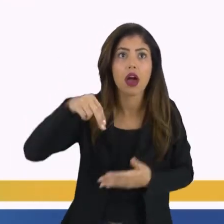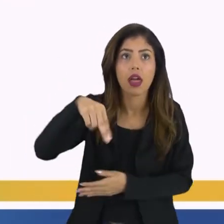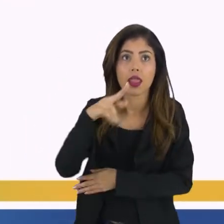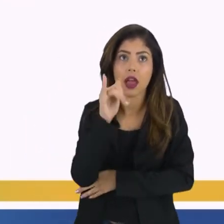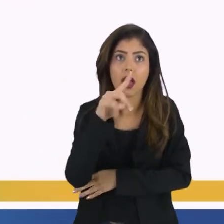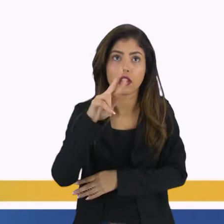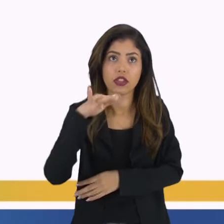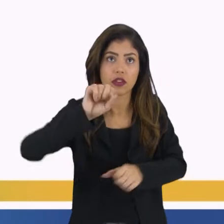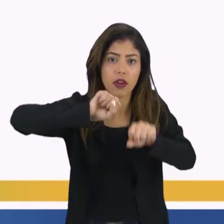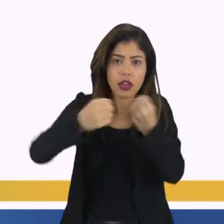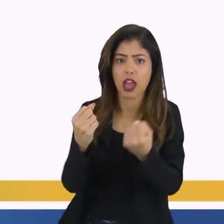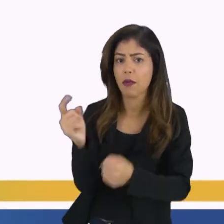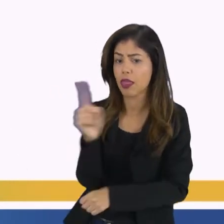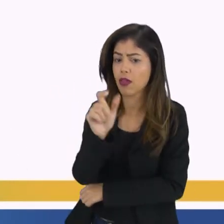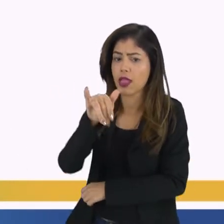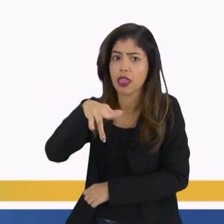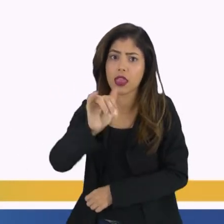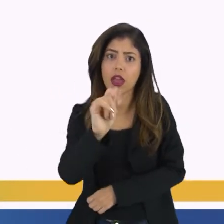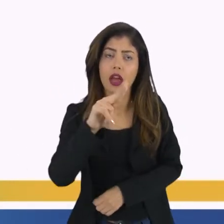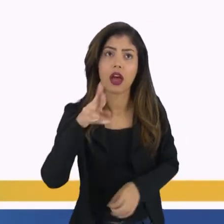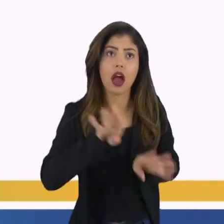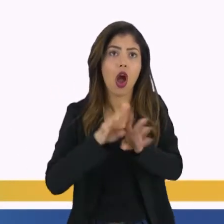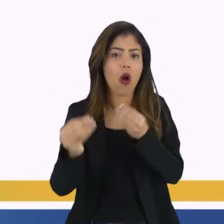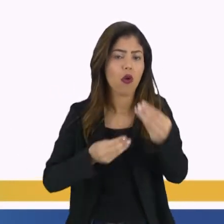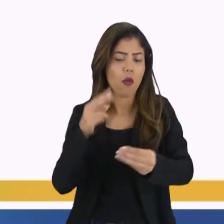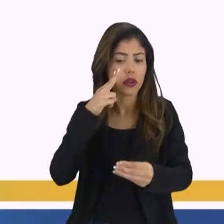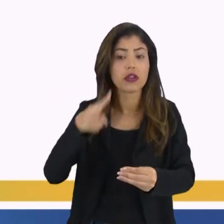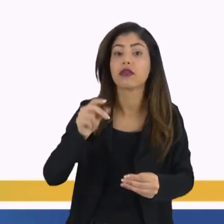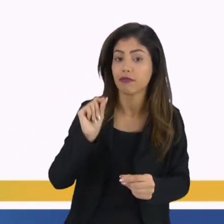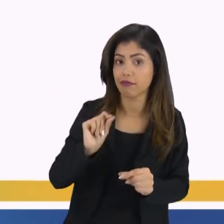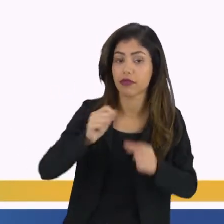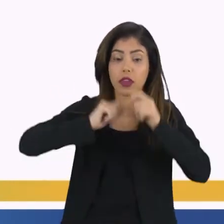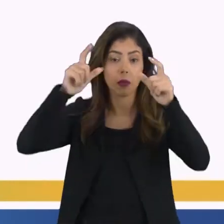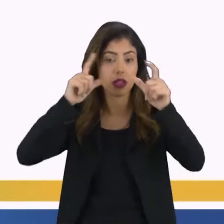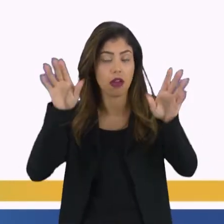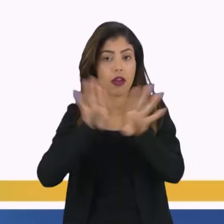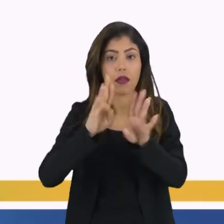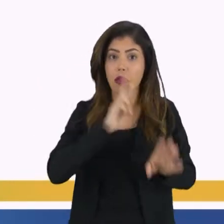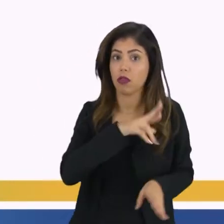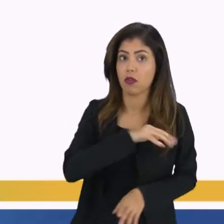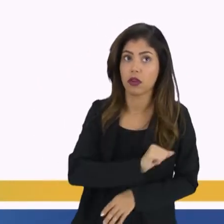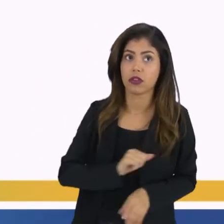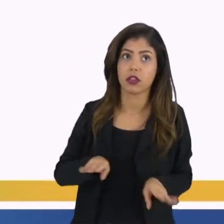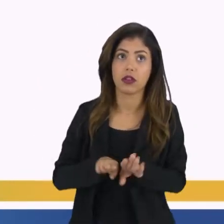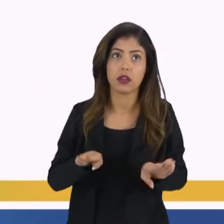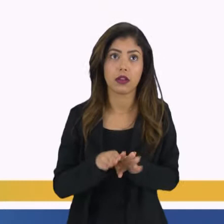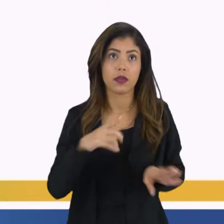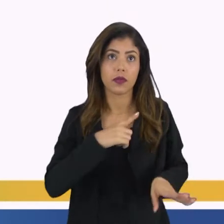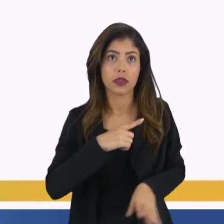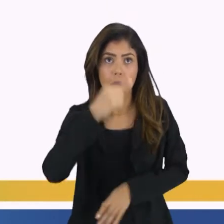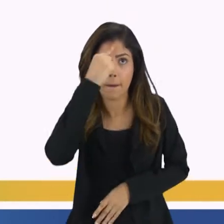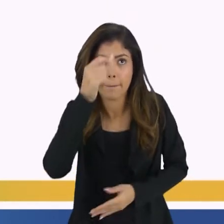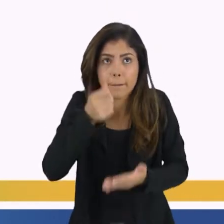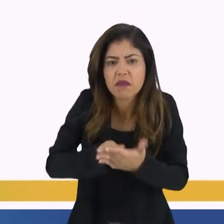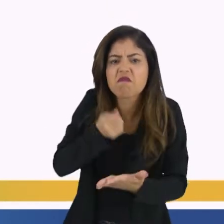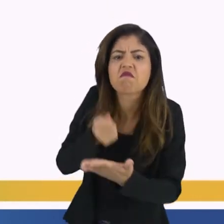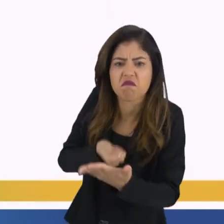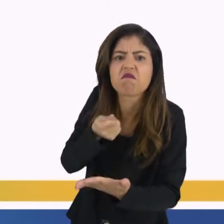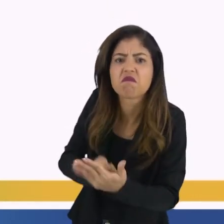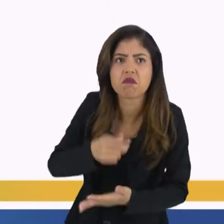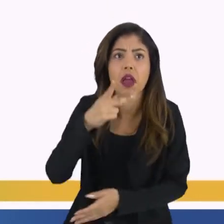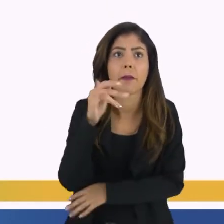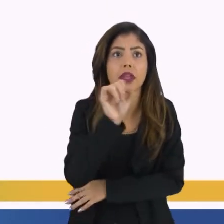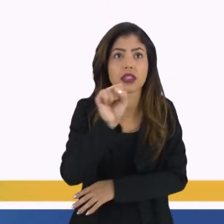uma quebra, né, nessa linearidade, como nós havíamos observado lá no romantismo. Nós vamos ter muito do pessimismo, ele traz algumas